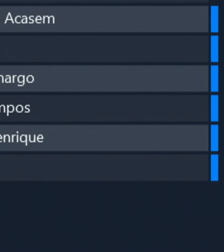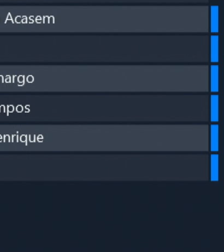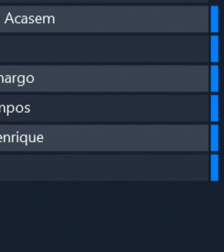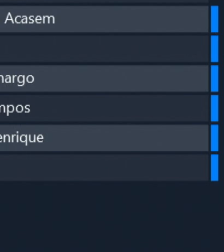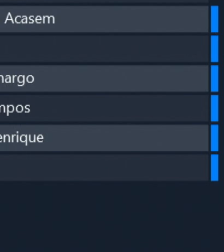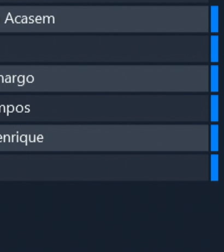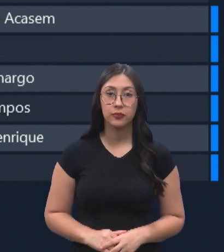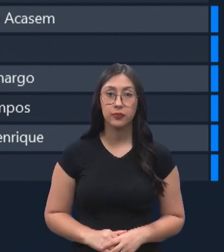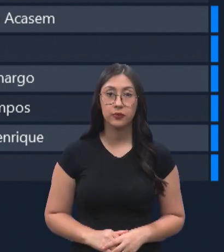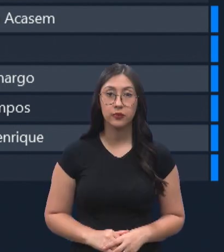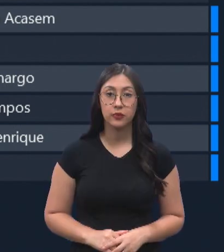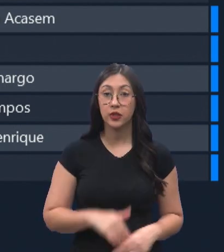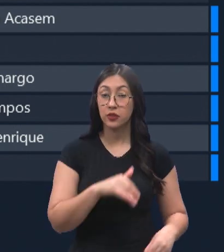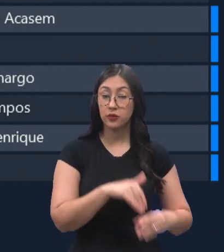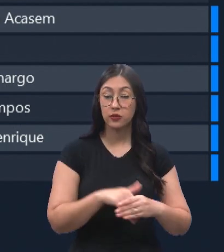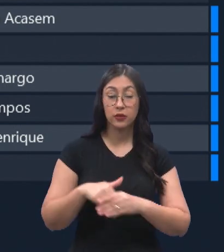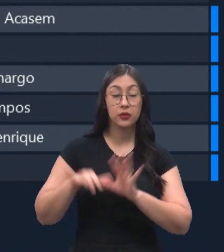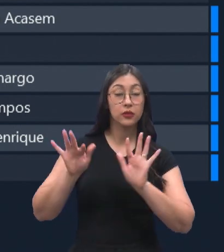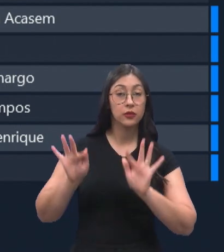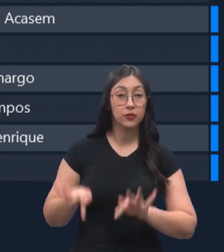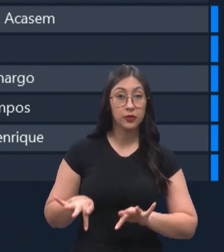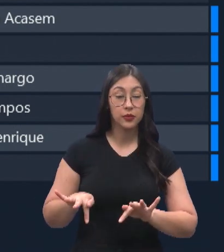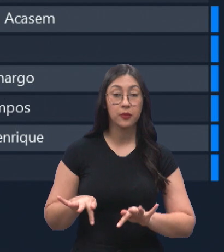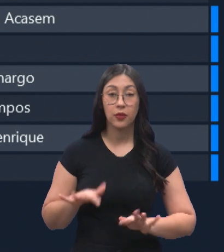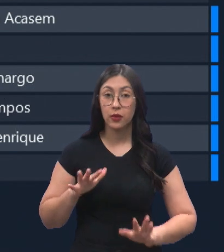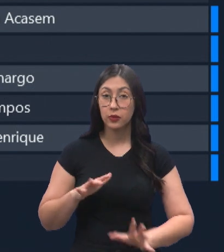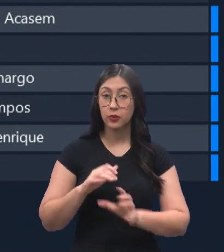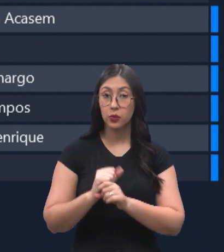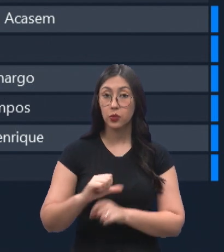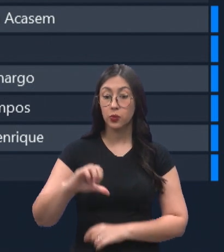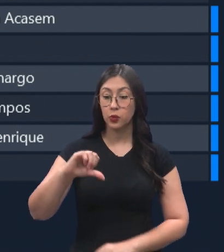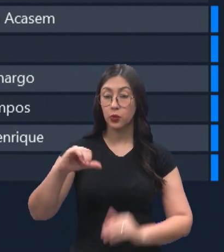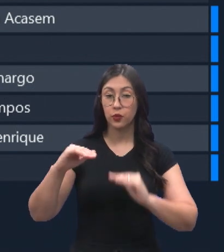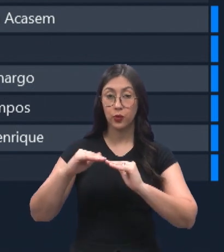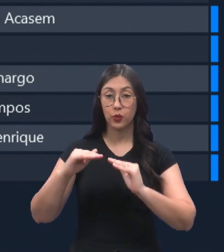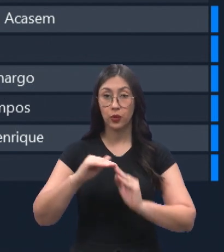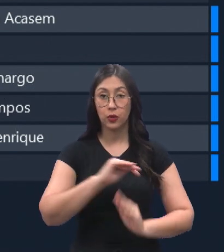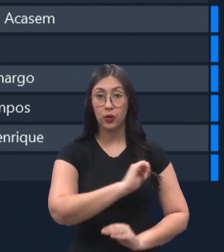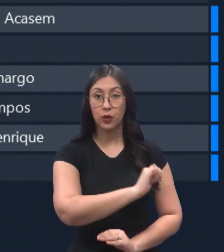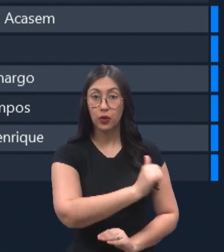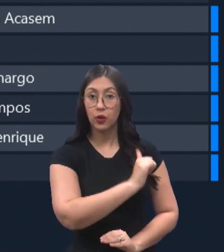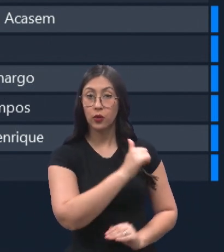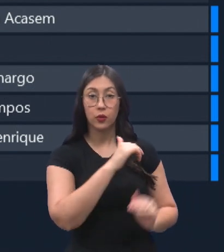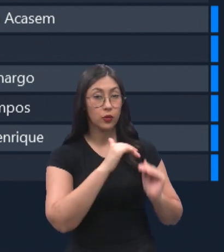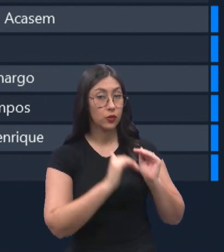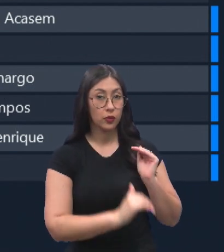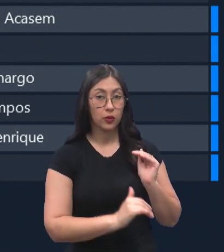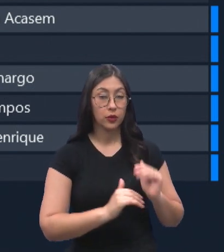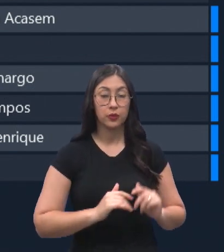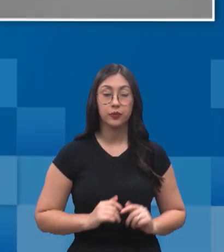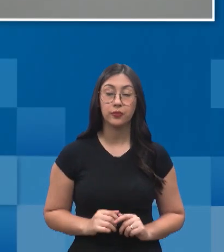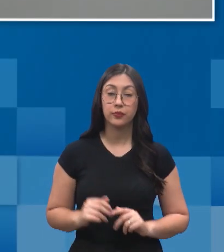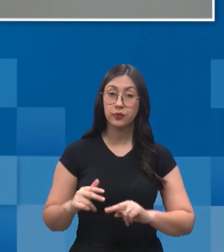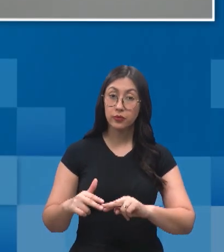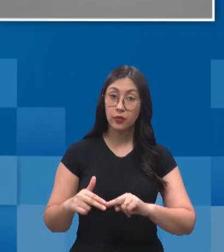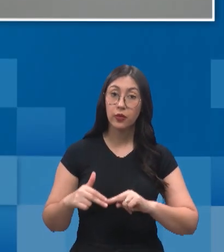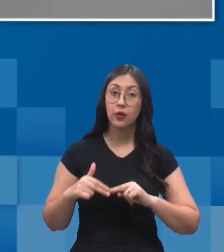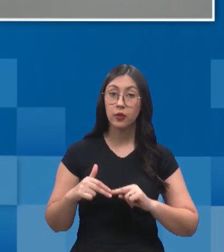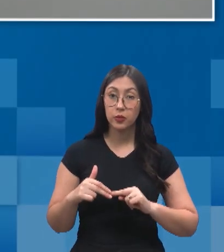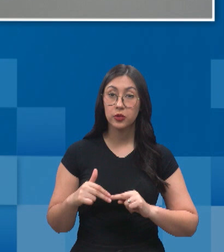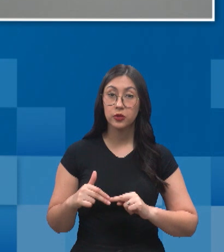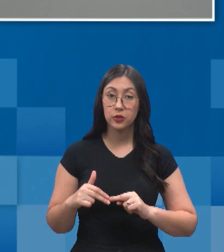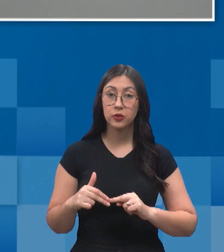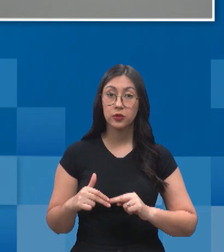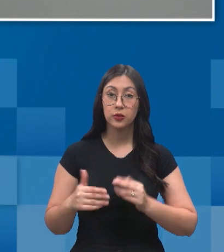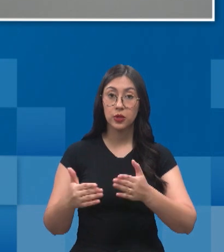Encerrada a votação. 9 votos favoráveis, 11 votos contrários. Com 9 votos favoráveis, 11